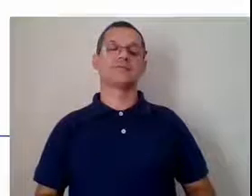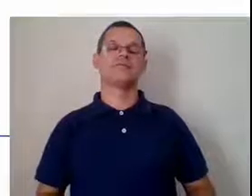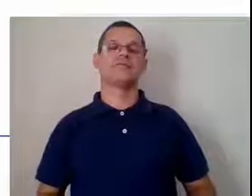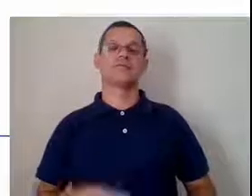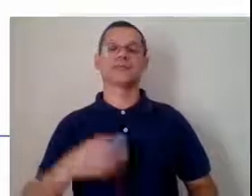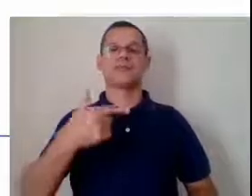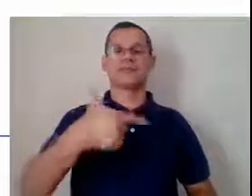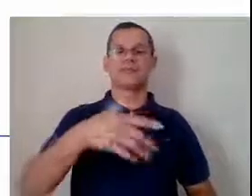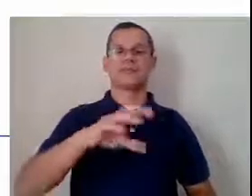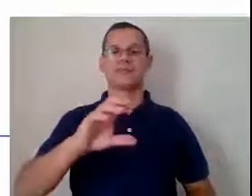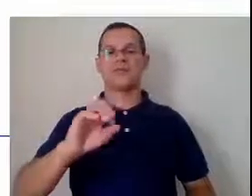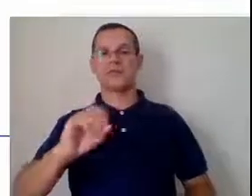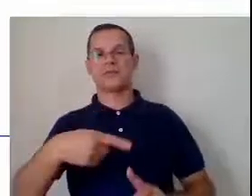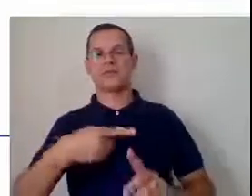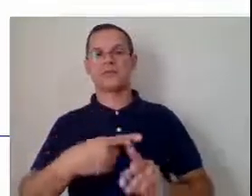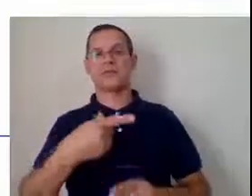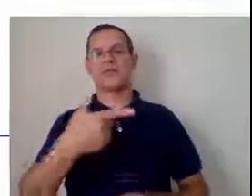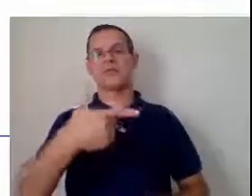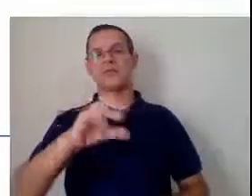20 mais